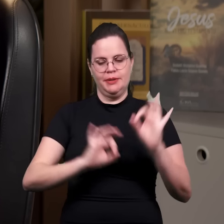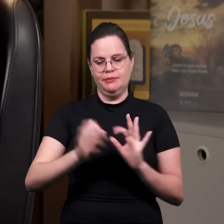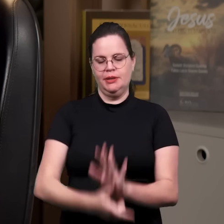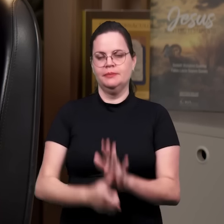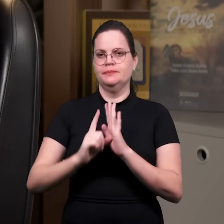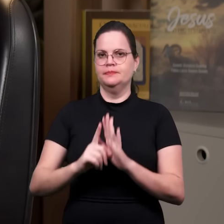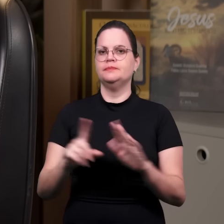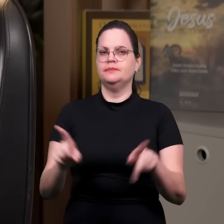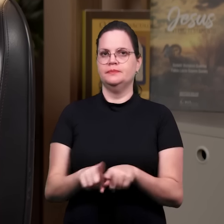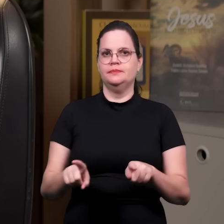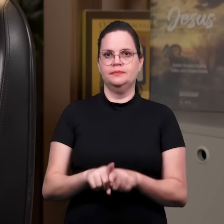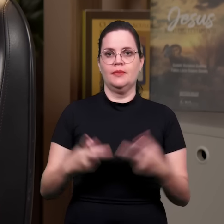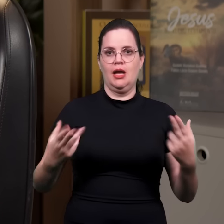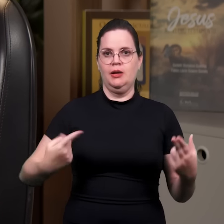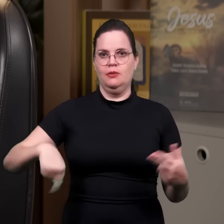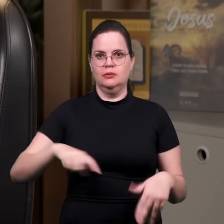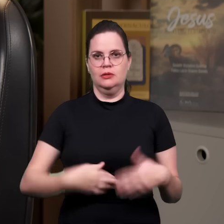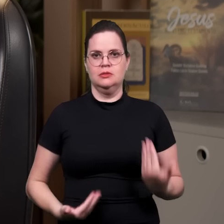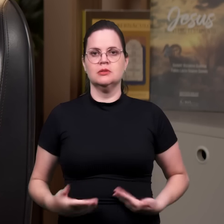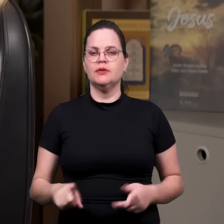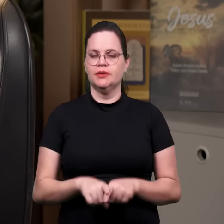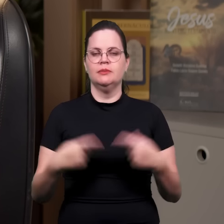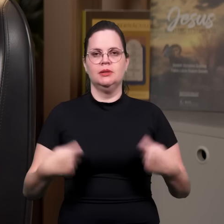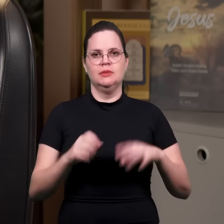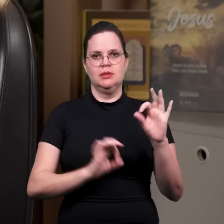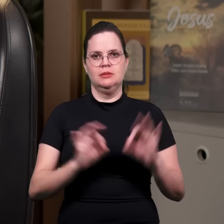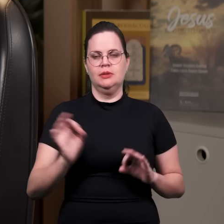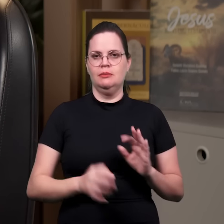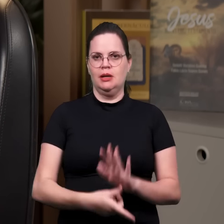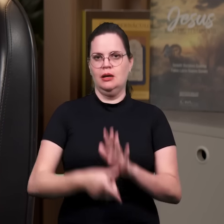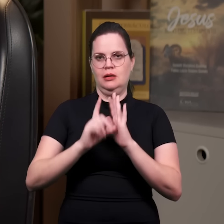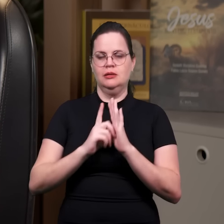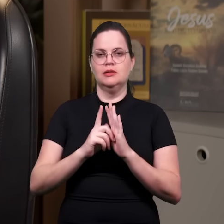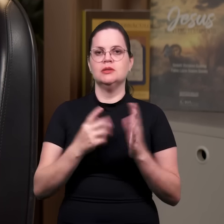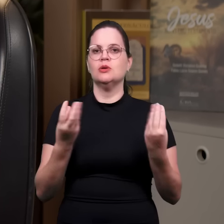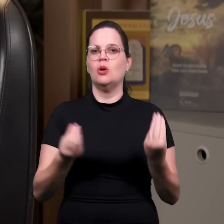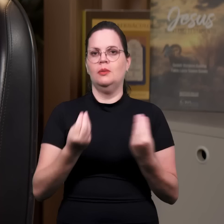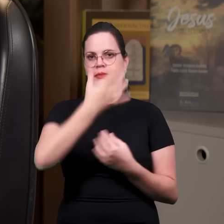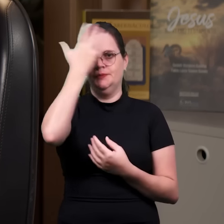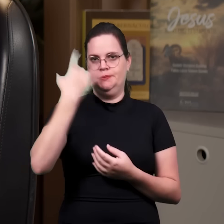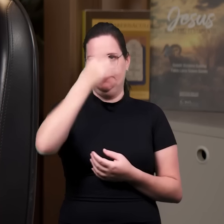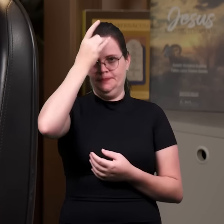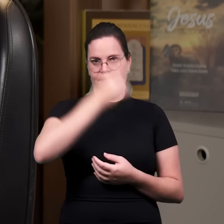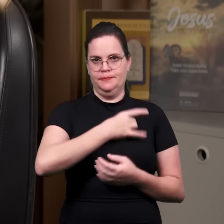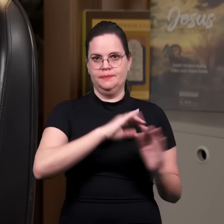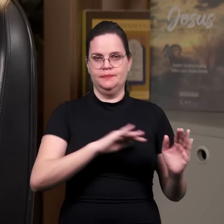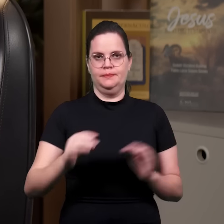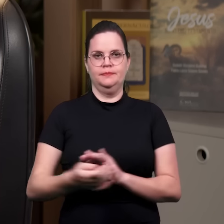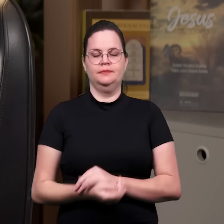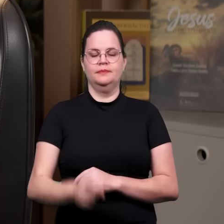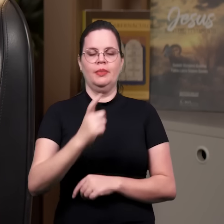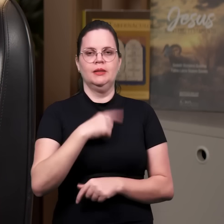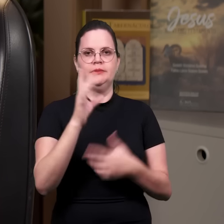com a direção do Espírito Santo, né? O outro elemento, aqui são elementos, né? Que o